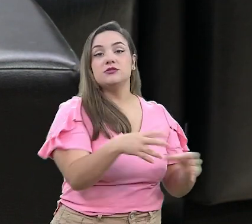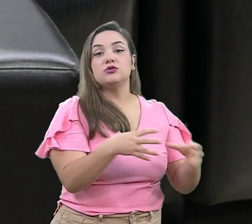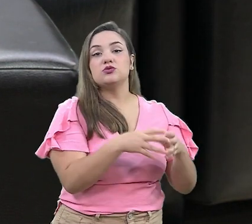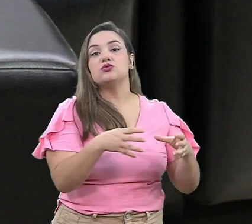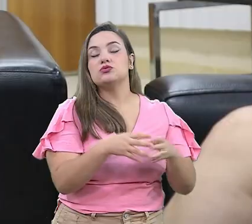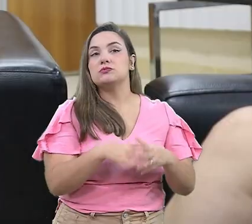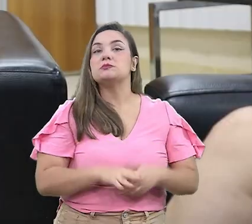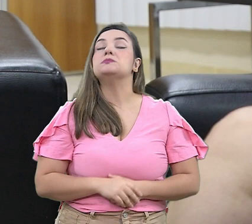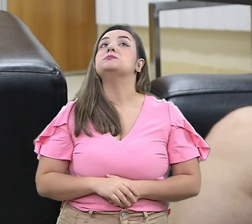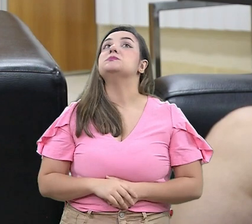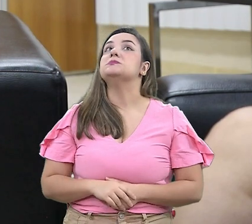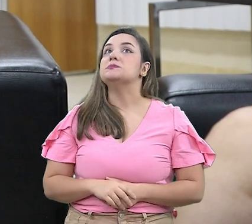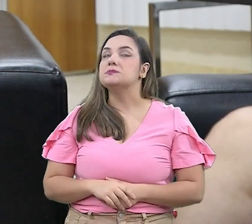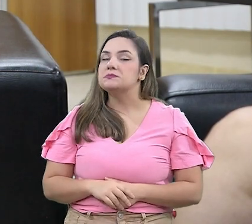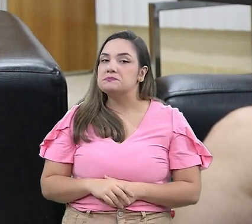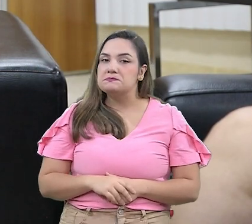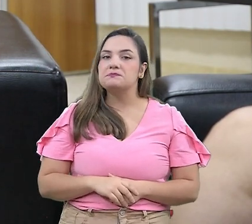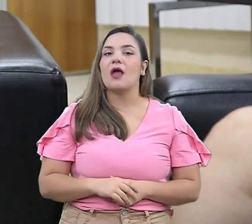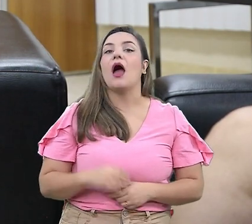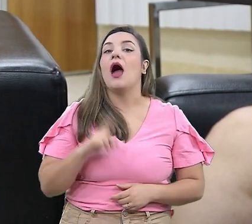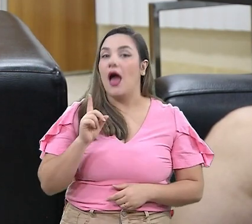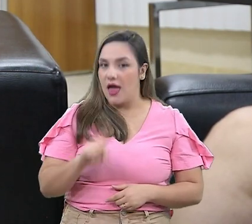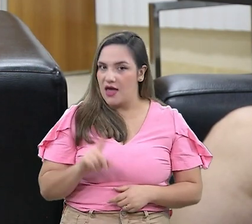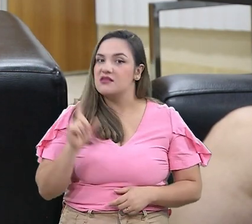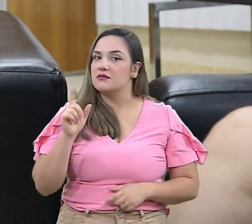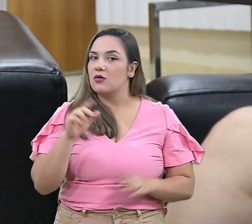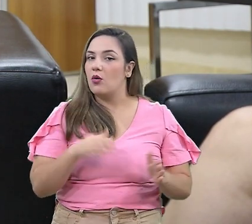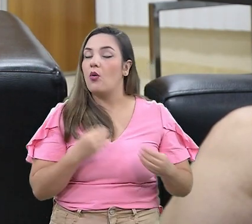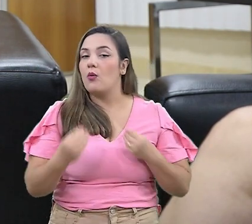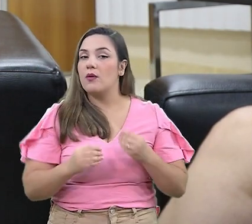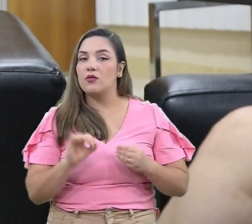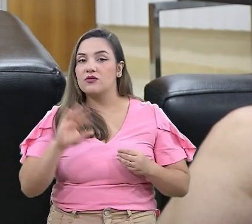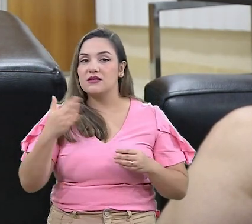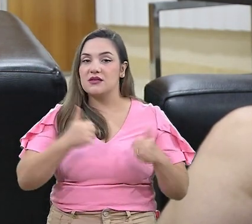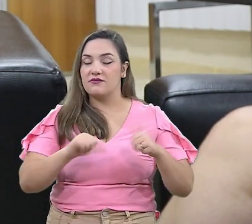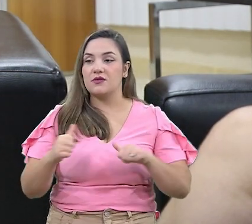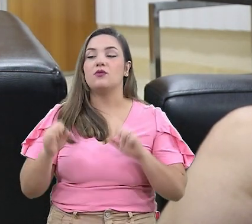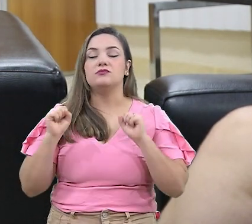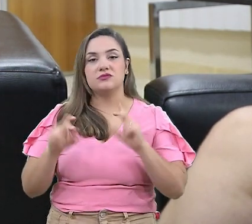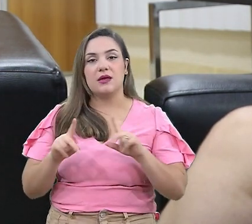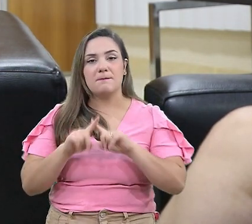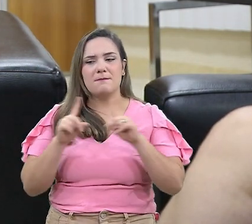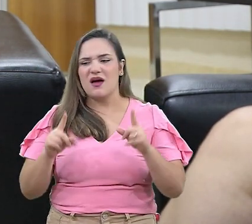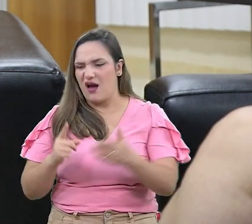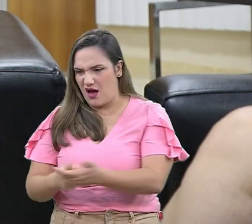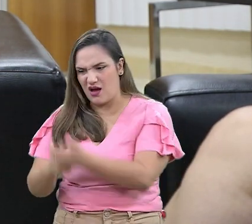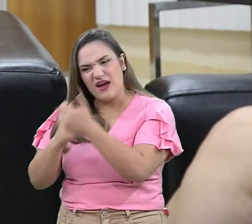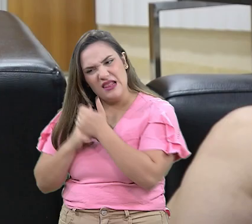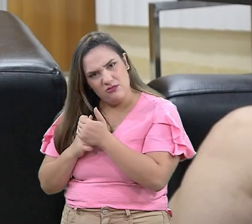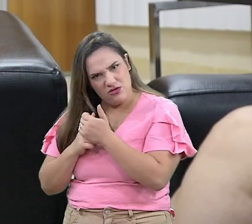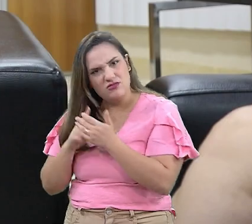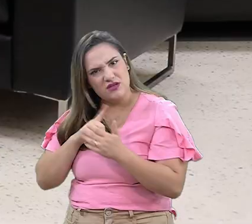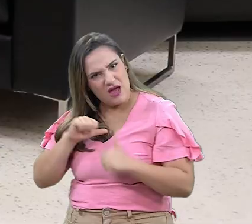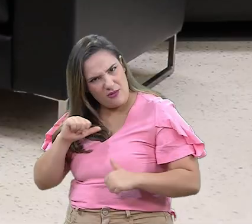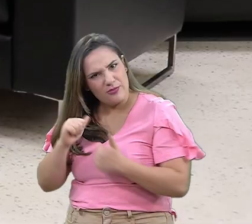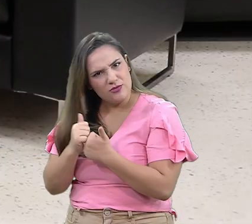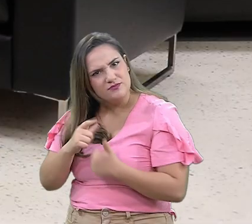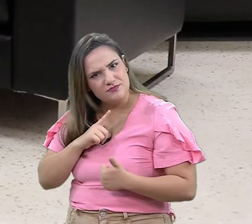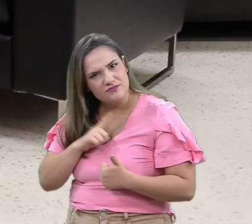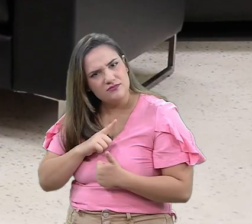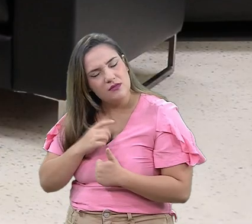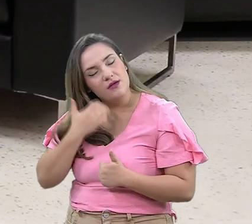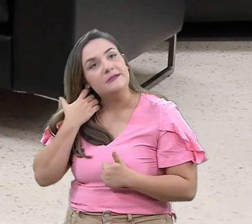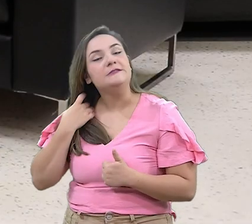dessas providências. Esse é o caminho aí da apuração, né? Mas e sobre acolhimento e suporte? A comissão